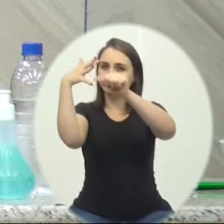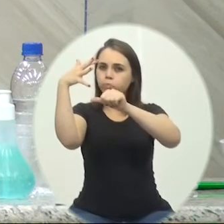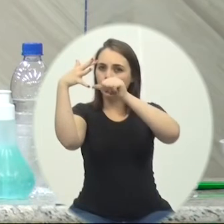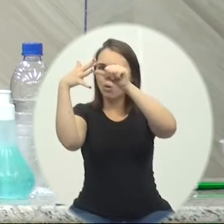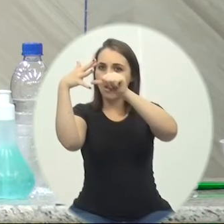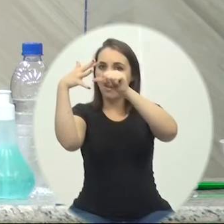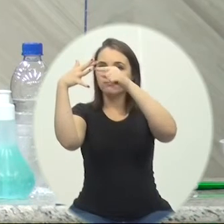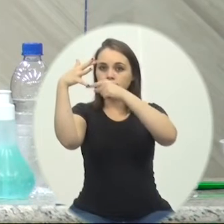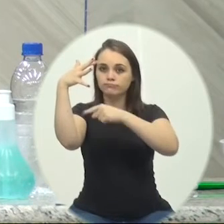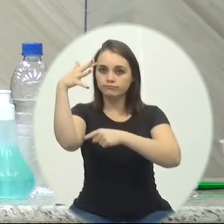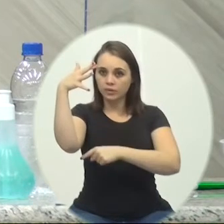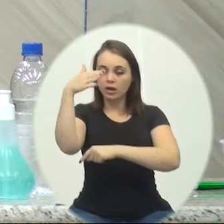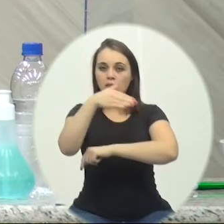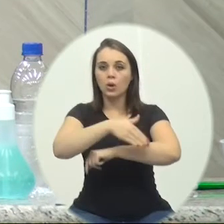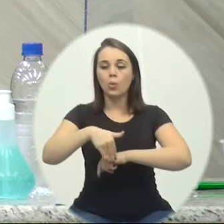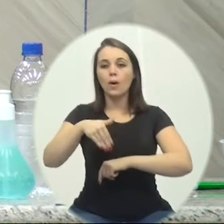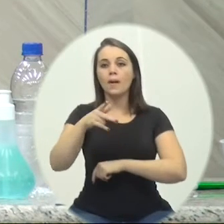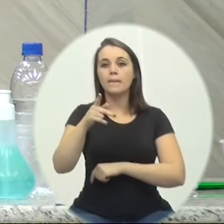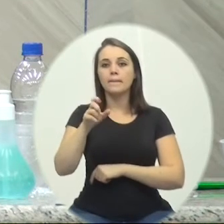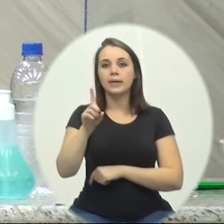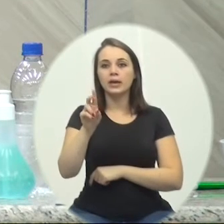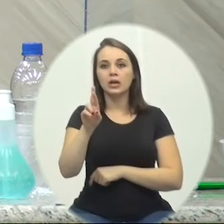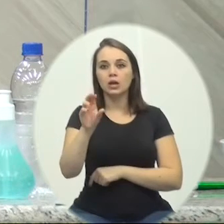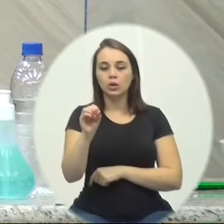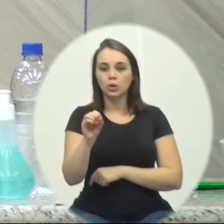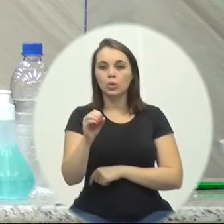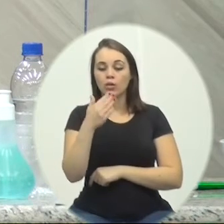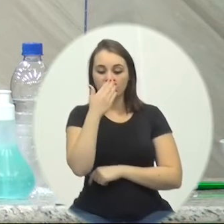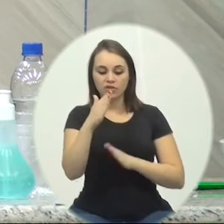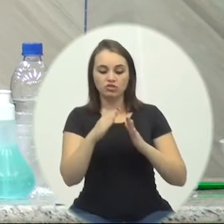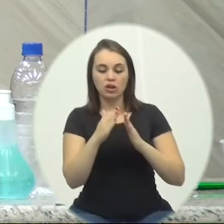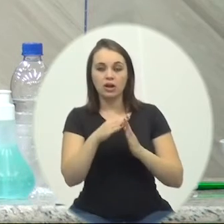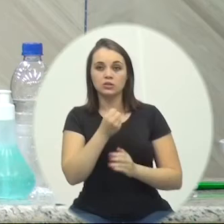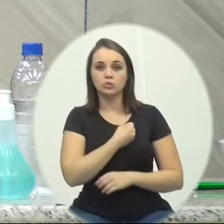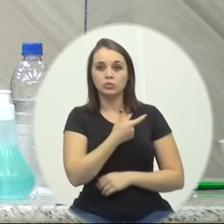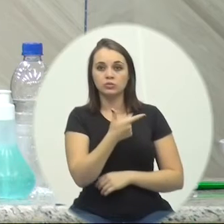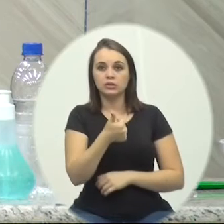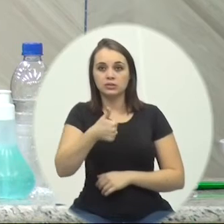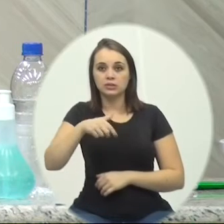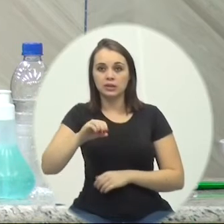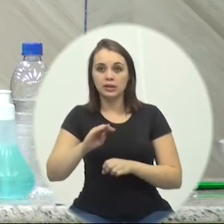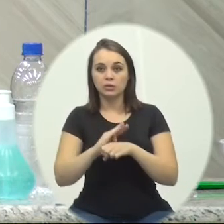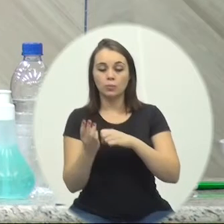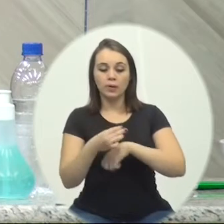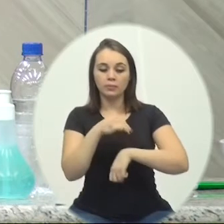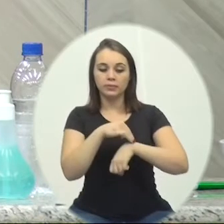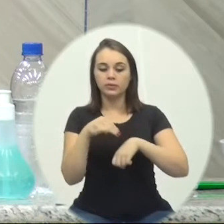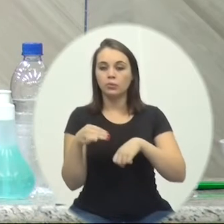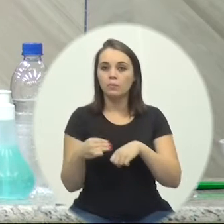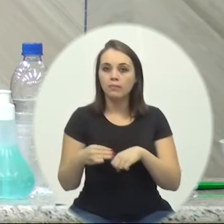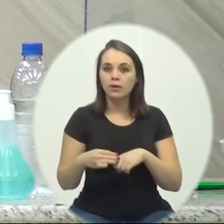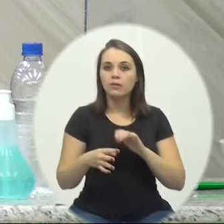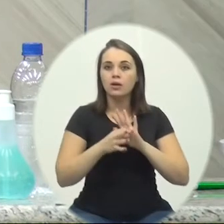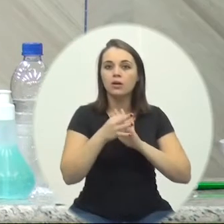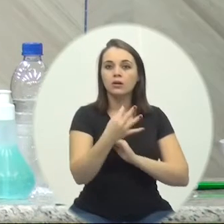localizado na rua Pedro Leandro Vitorino, de frente ao número 210, no bairro Mina do Mato.